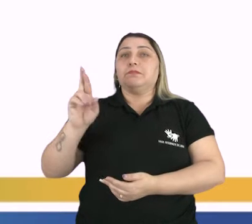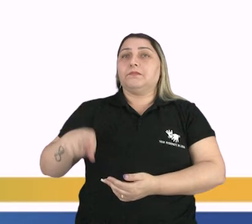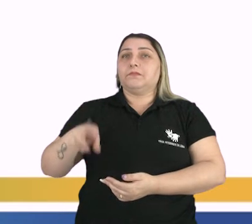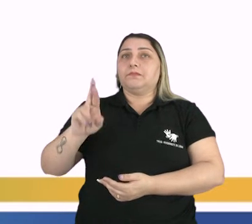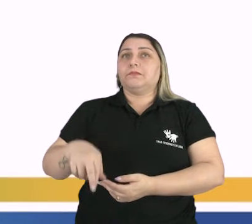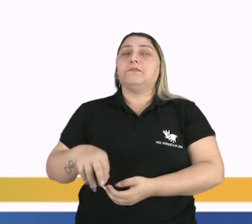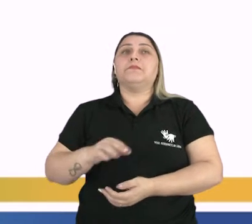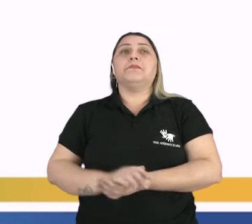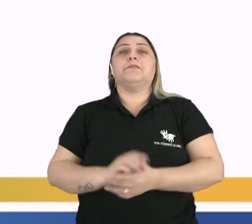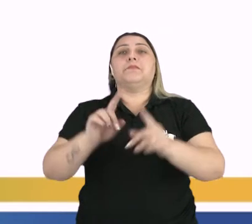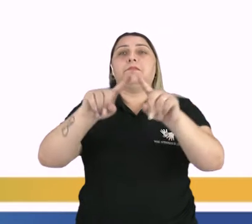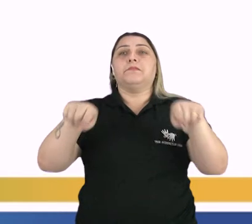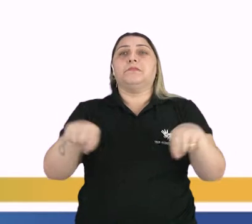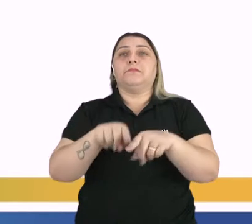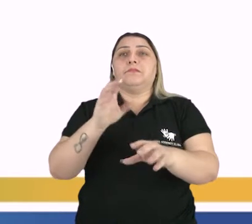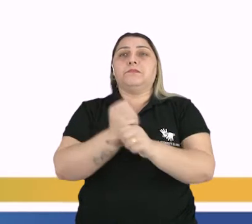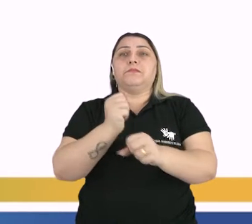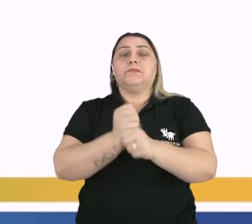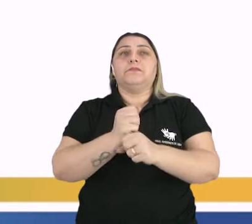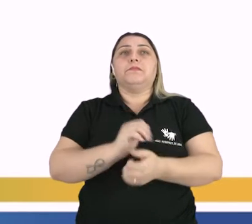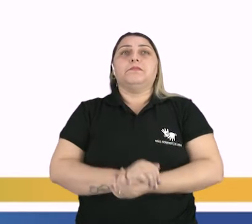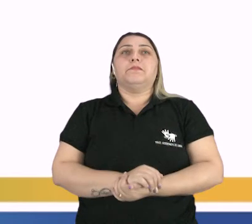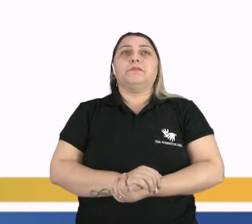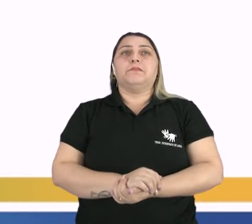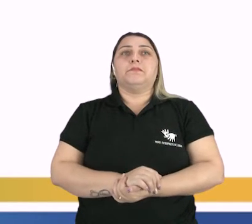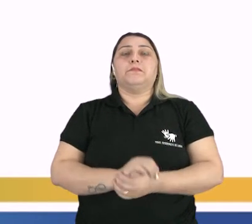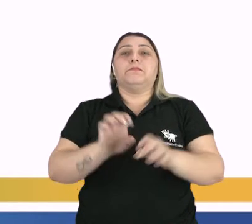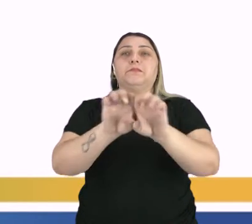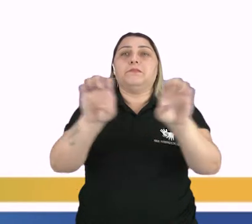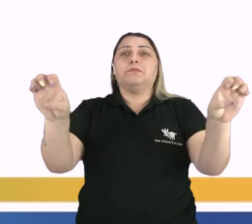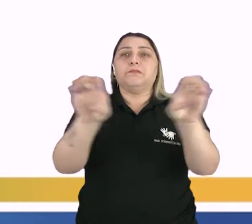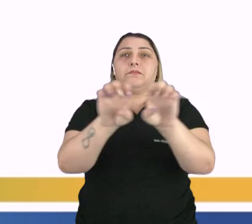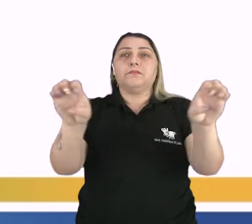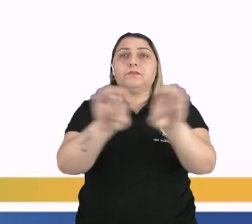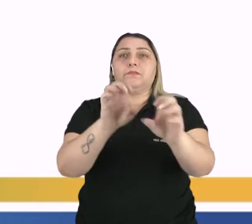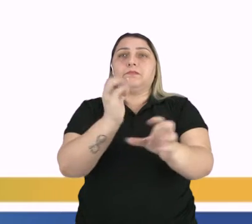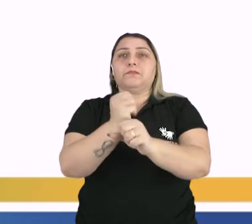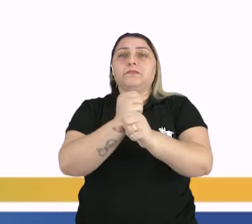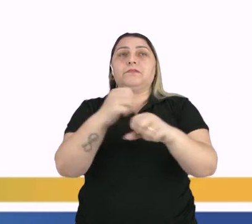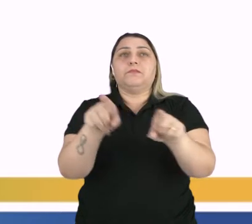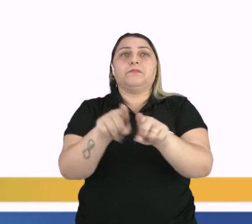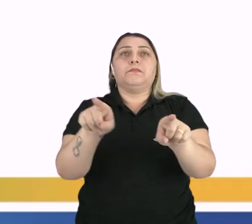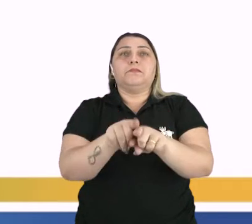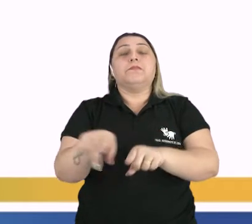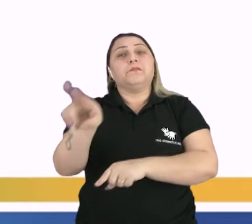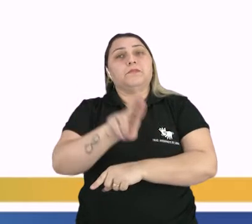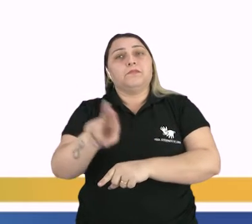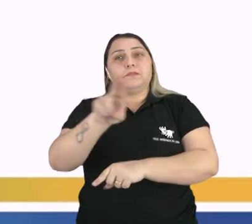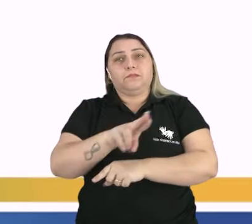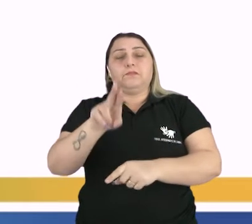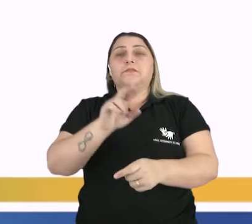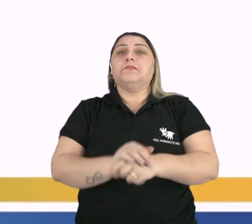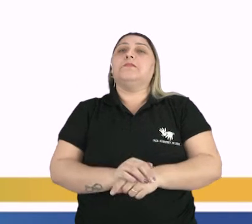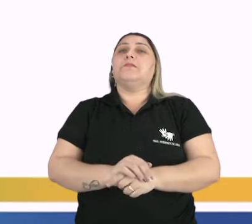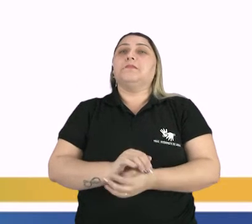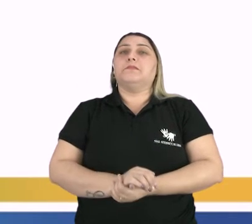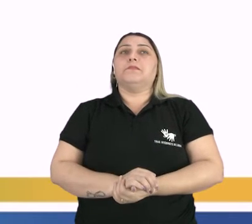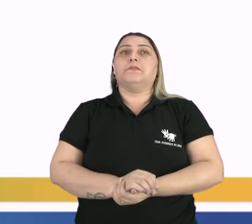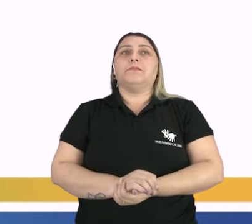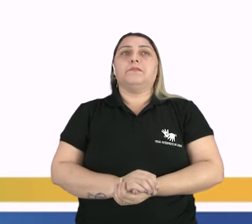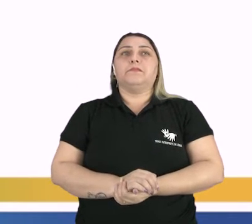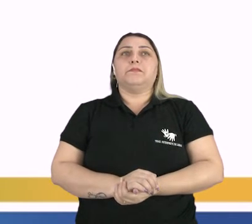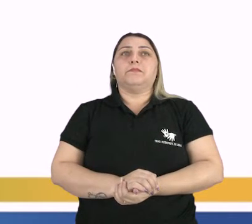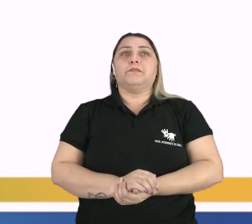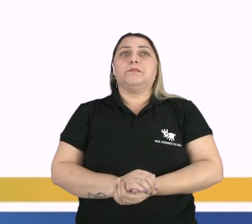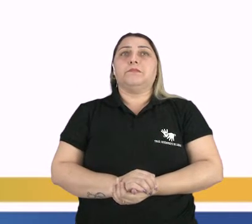razões trigonométricas, das identidades, das equações trigonométricas. Então, tem um uso bastante extenso da